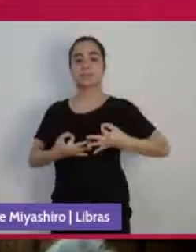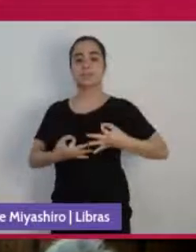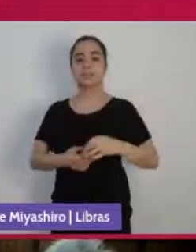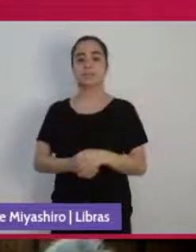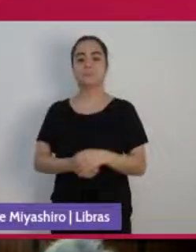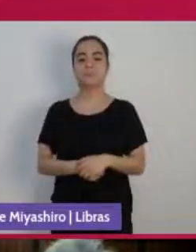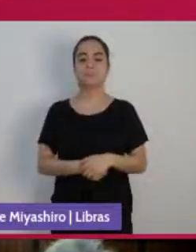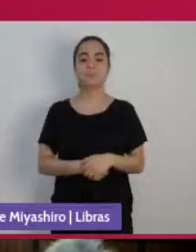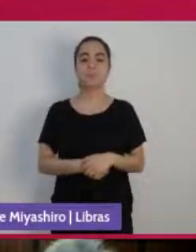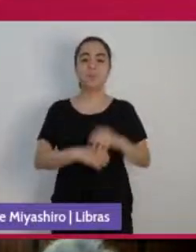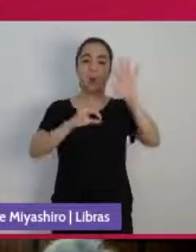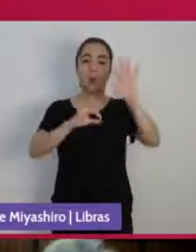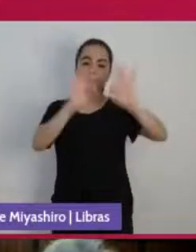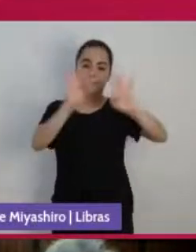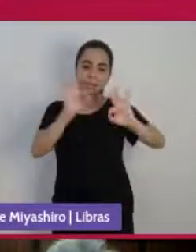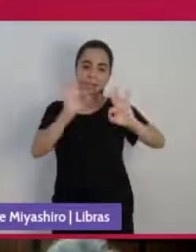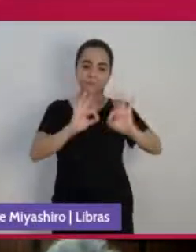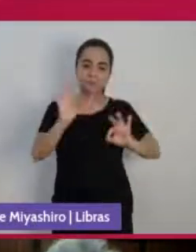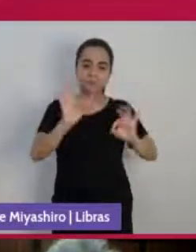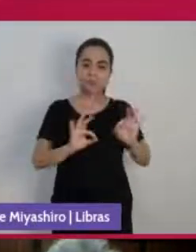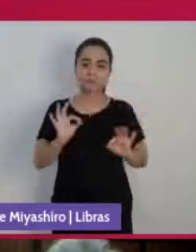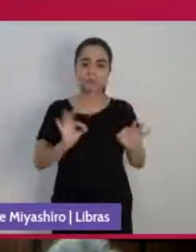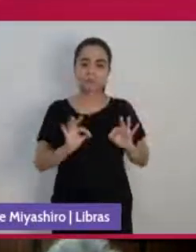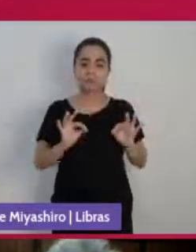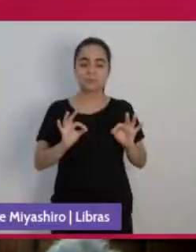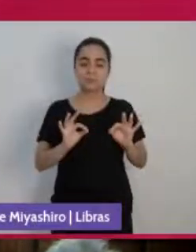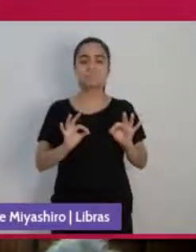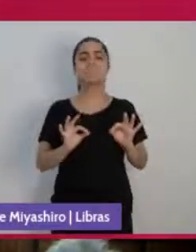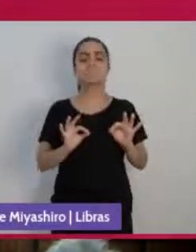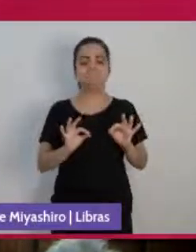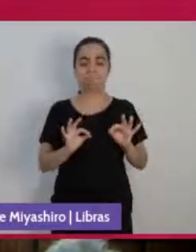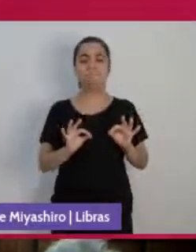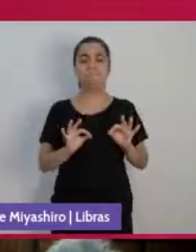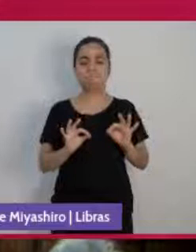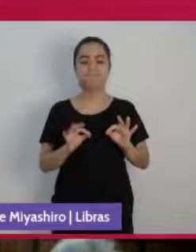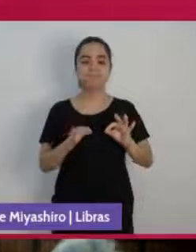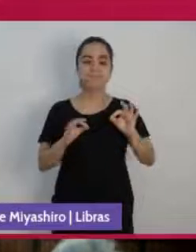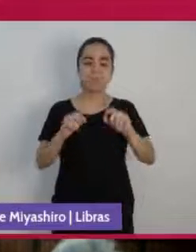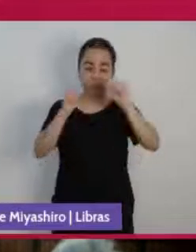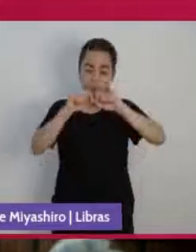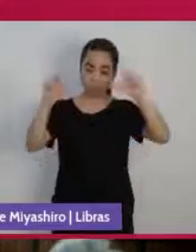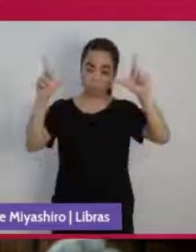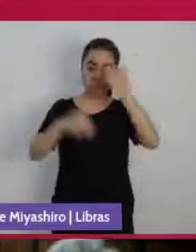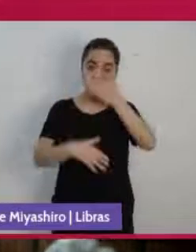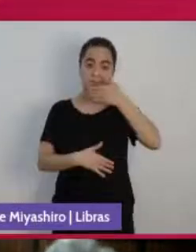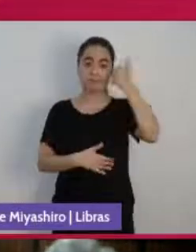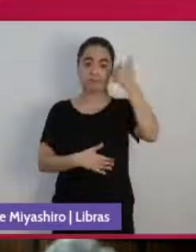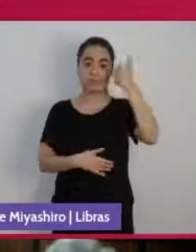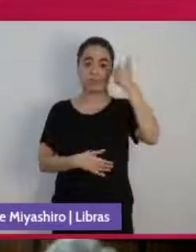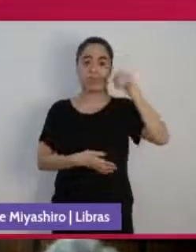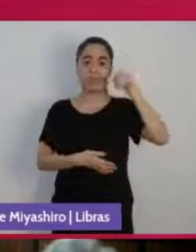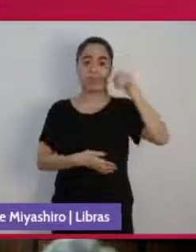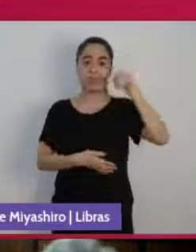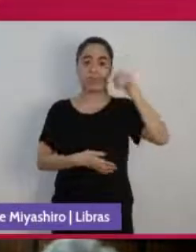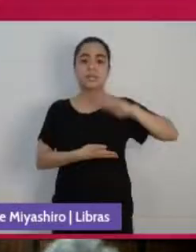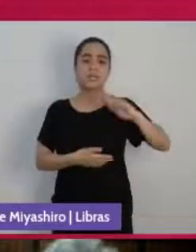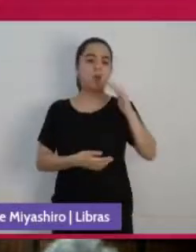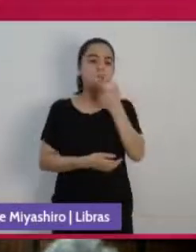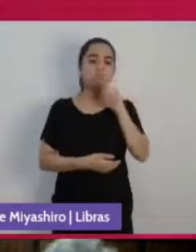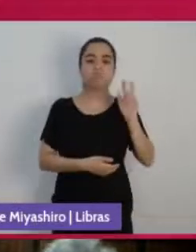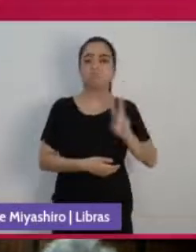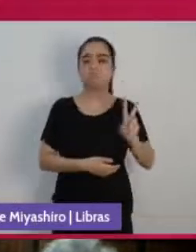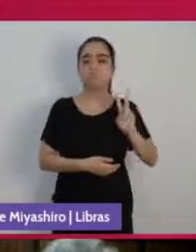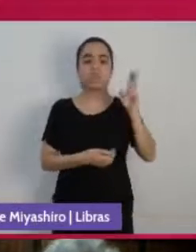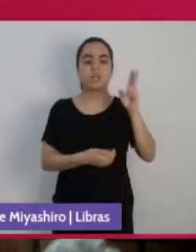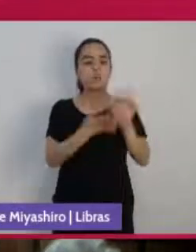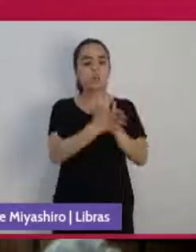Olha só, as espículas que apareceram aqui, que aqui a gente não valorizava, e